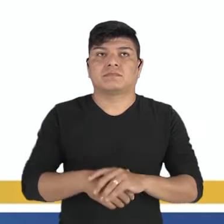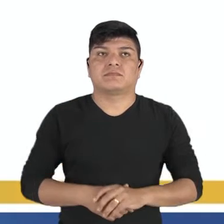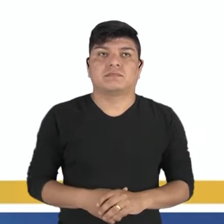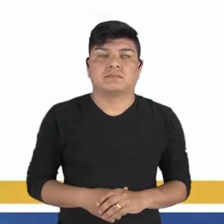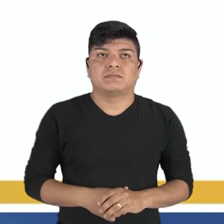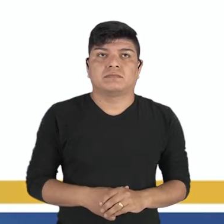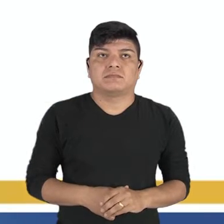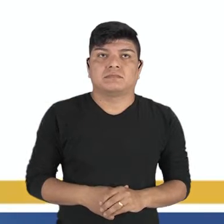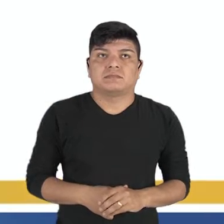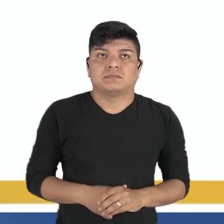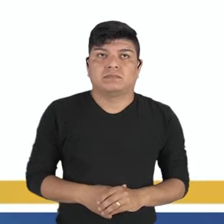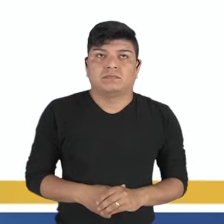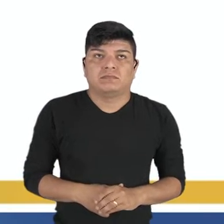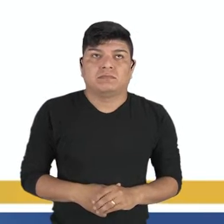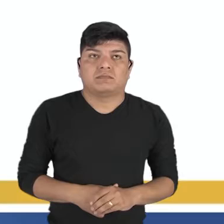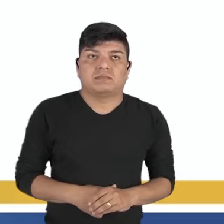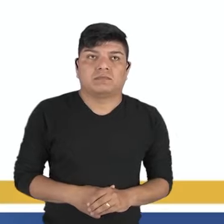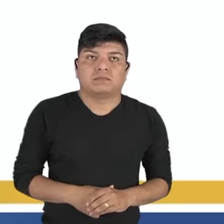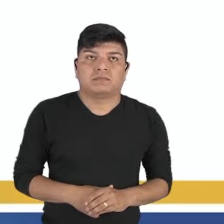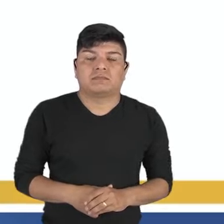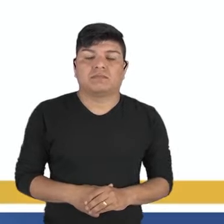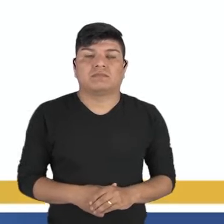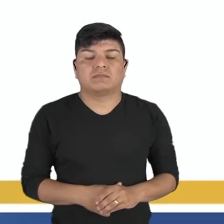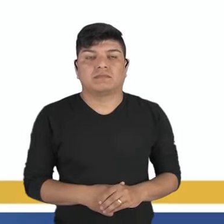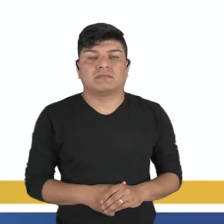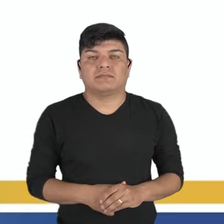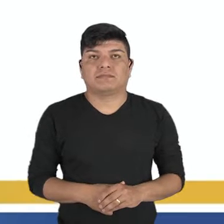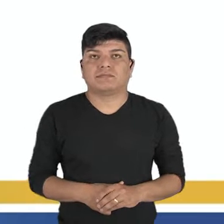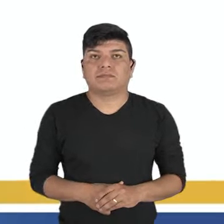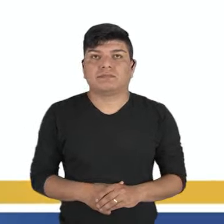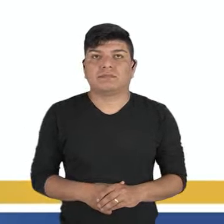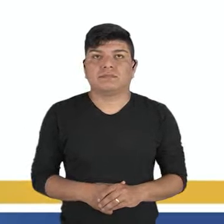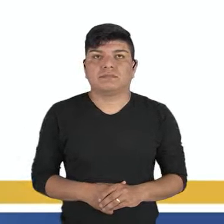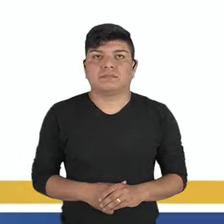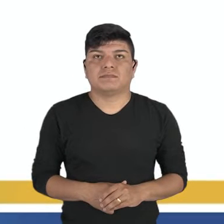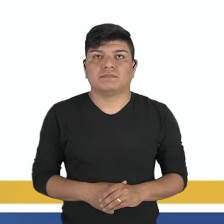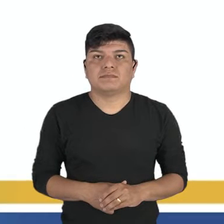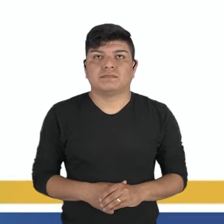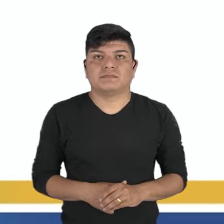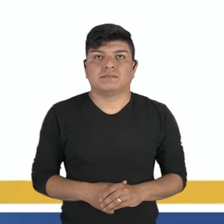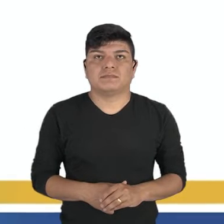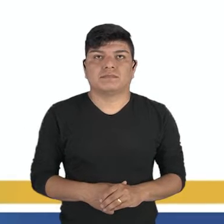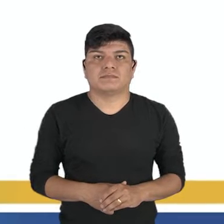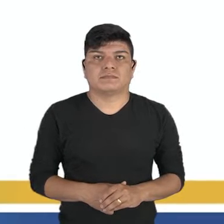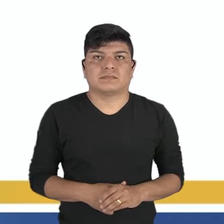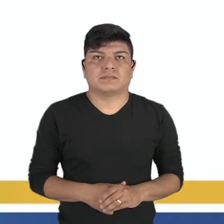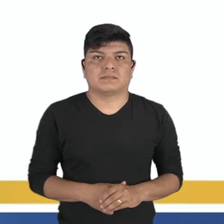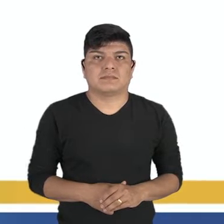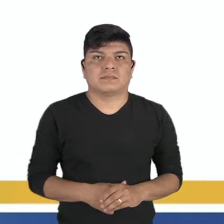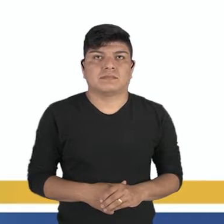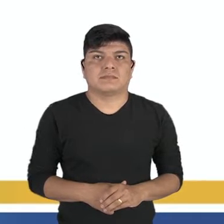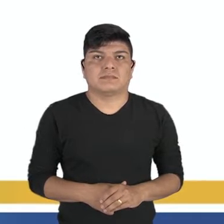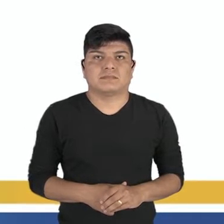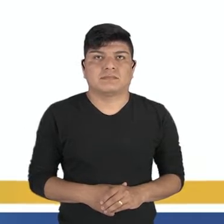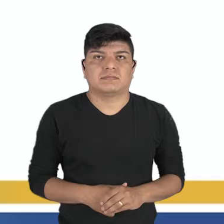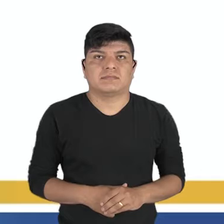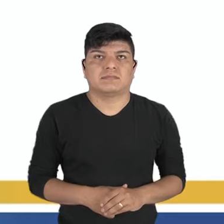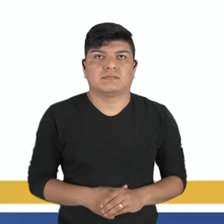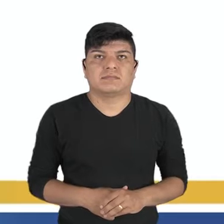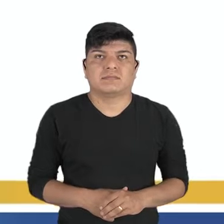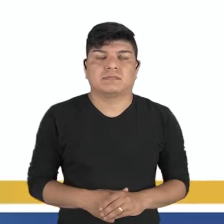Author J.K. Rowling has announced plans to publish her first novel for